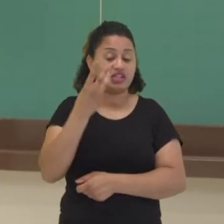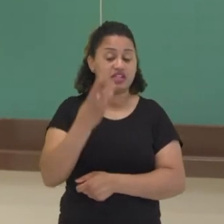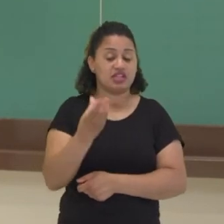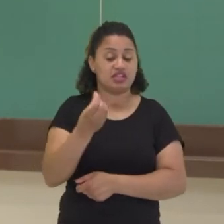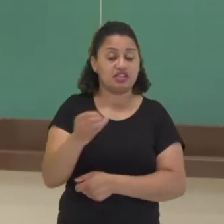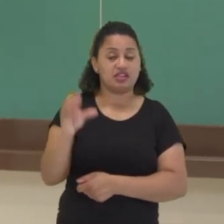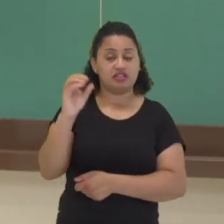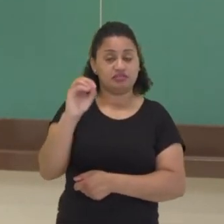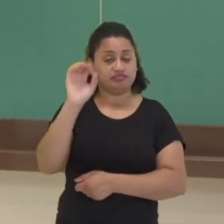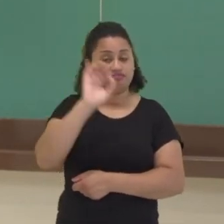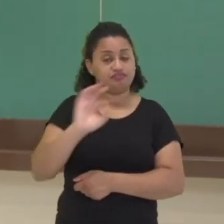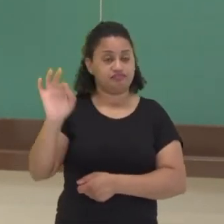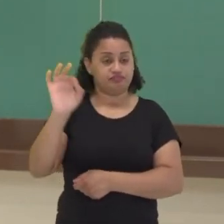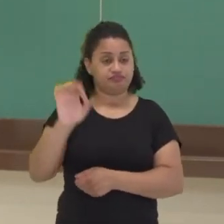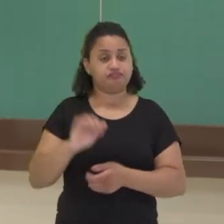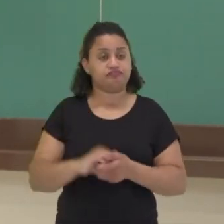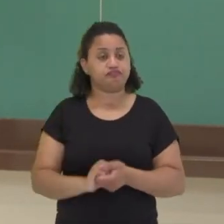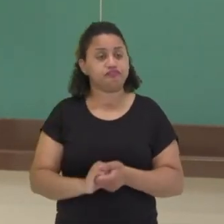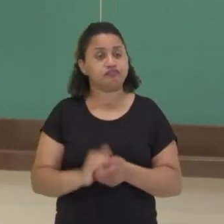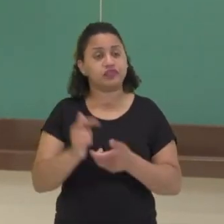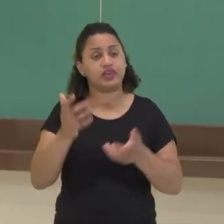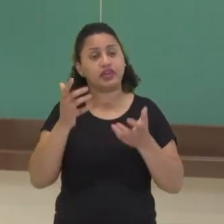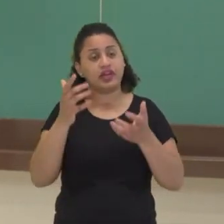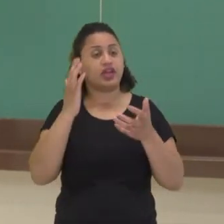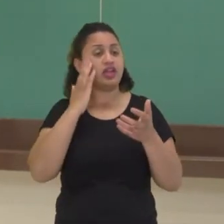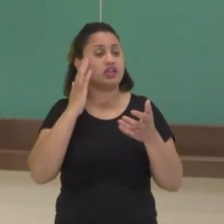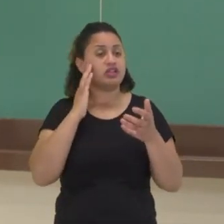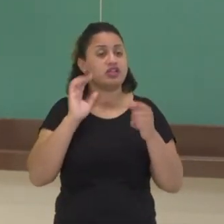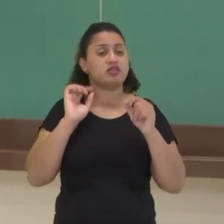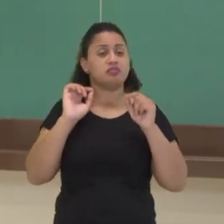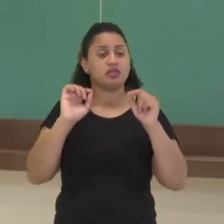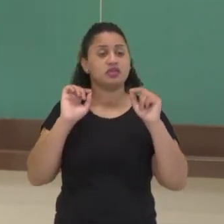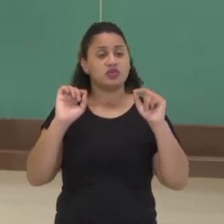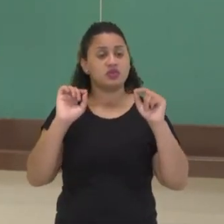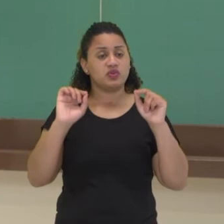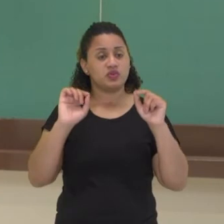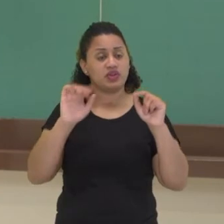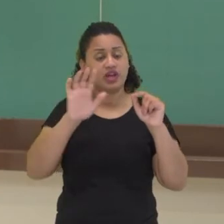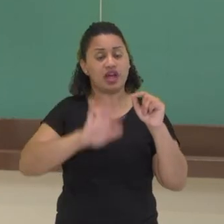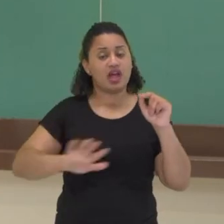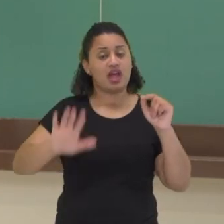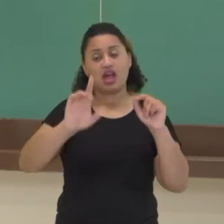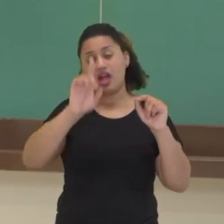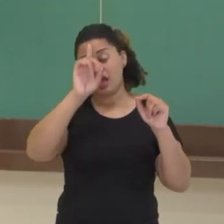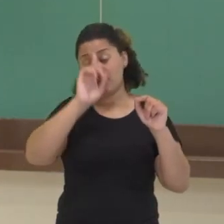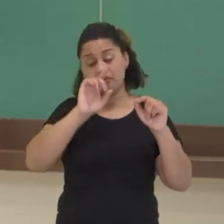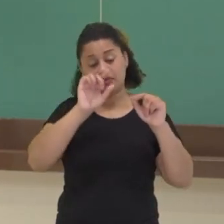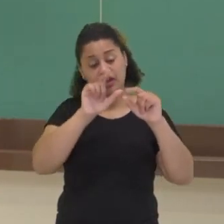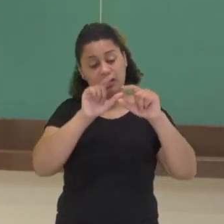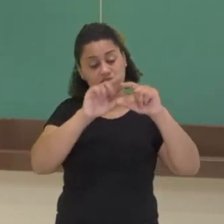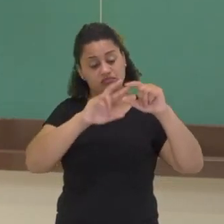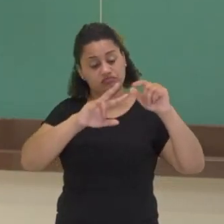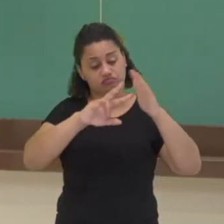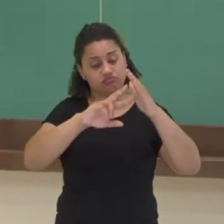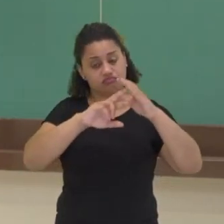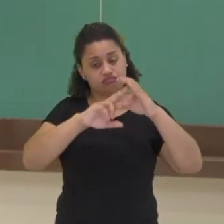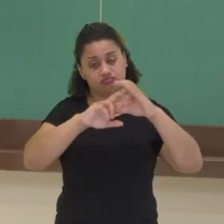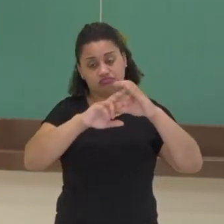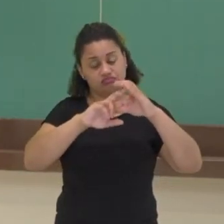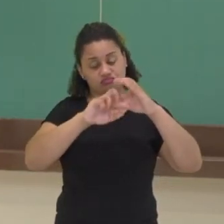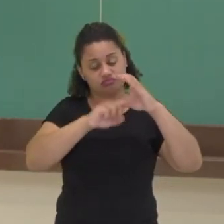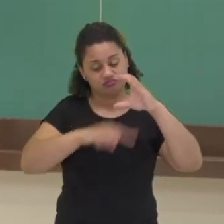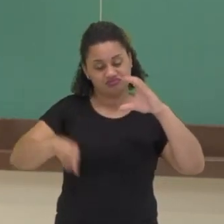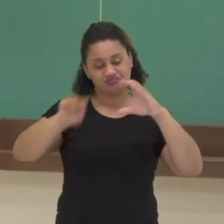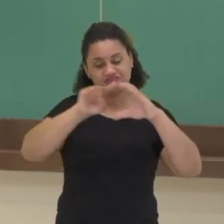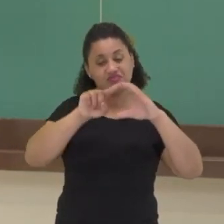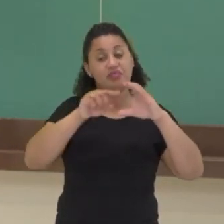360 graus. Ele quer saber a área amarela agora, tá? Então, preste muito atenção no que